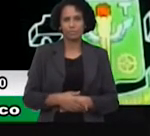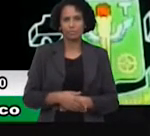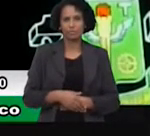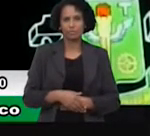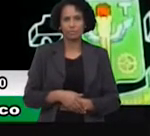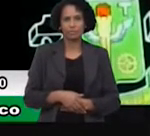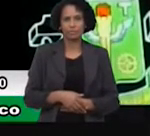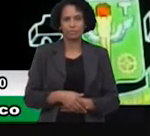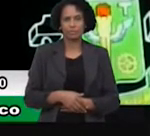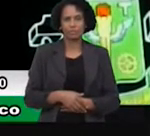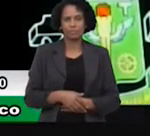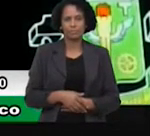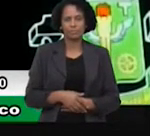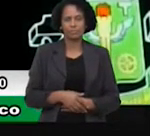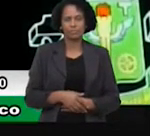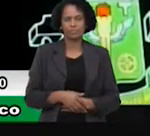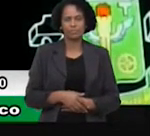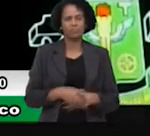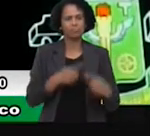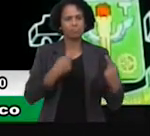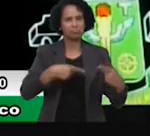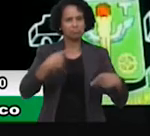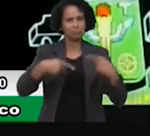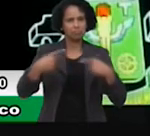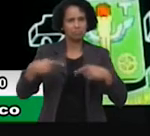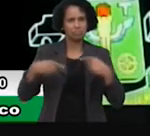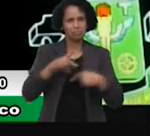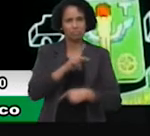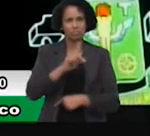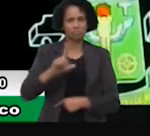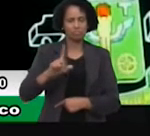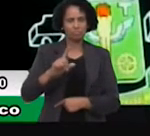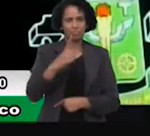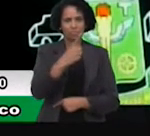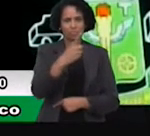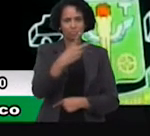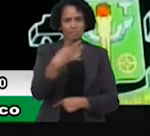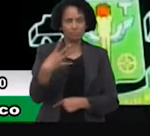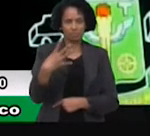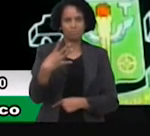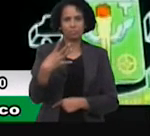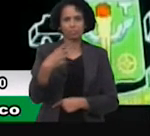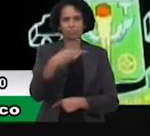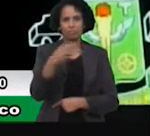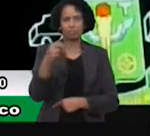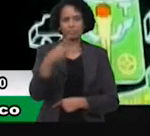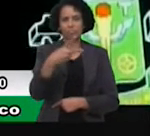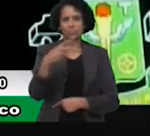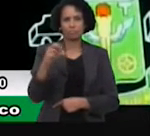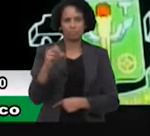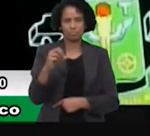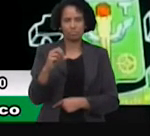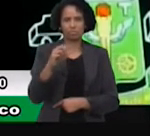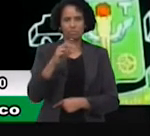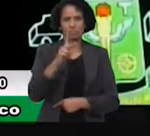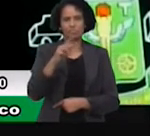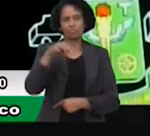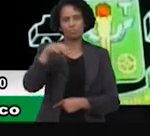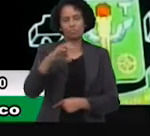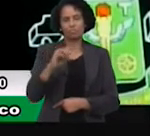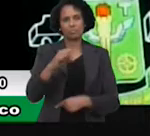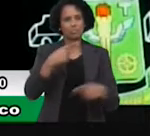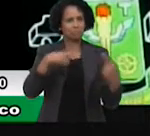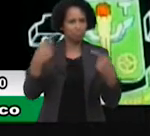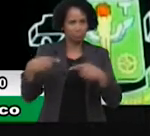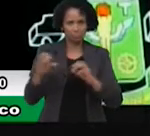Está em discussão o PL 114/2020 da PMO. Não havendo quem queira